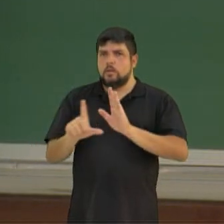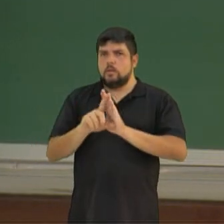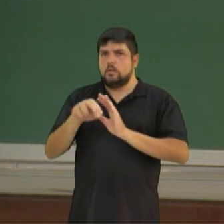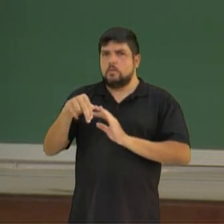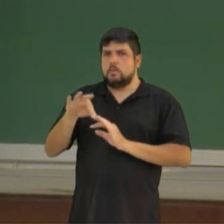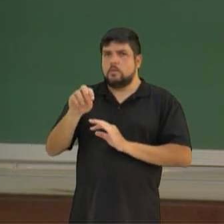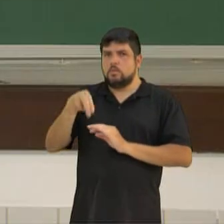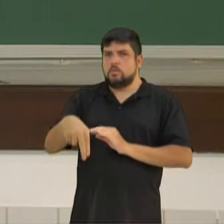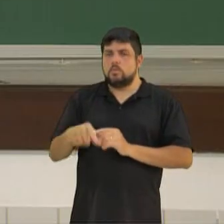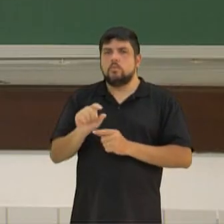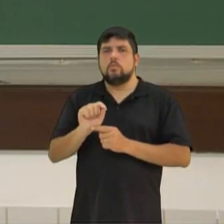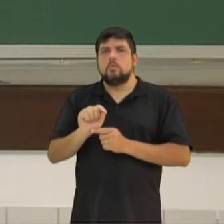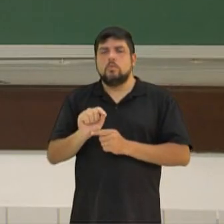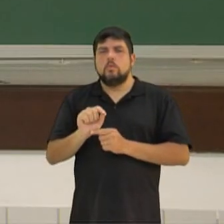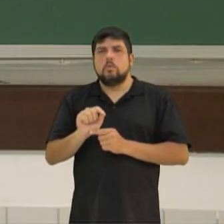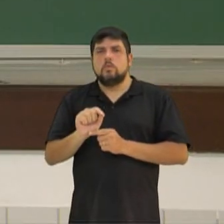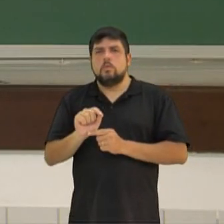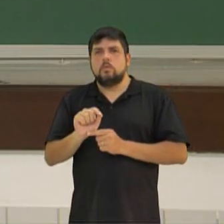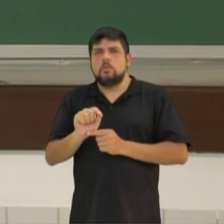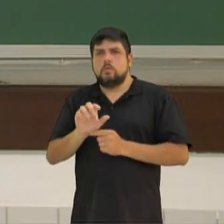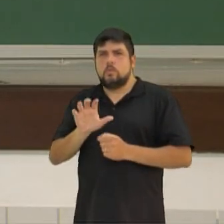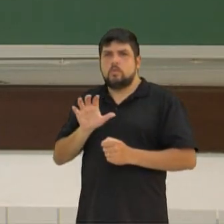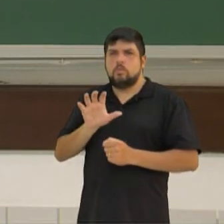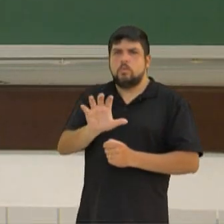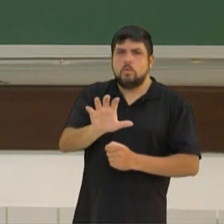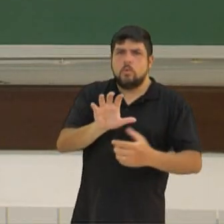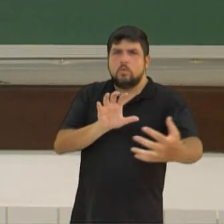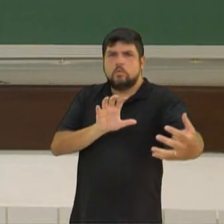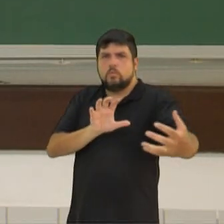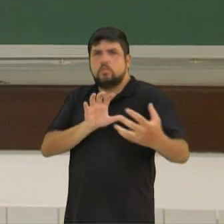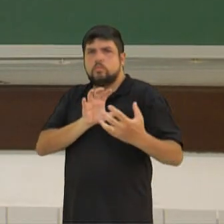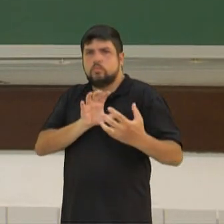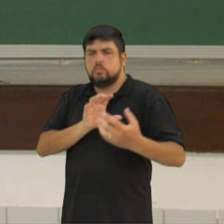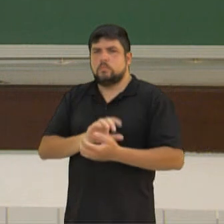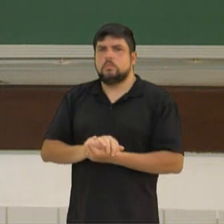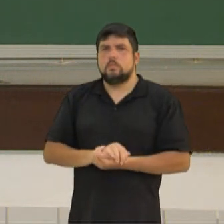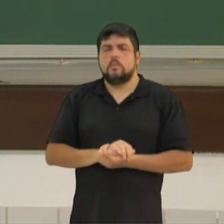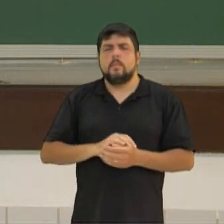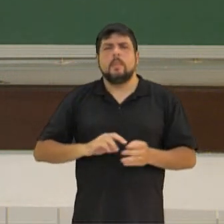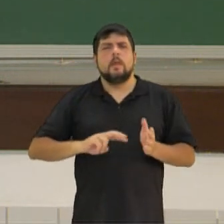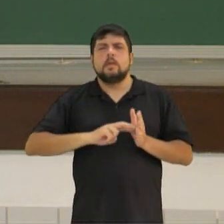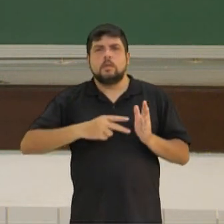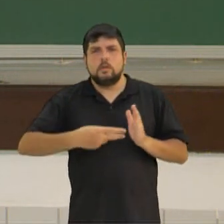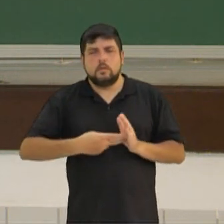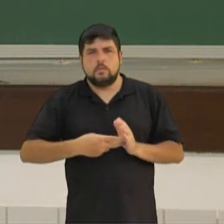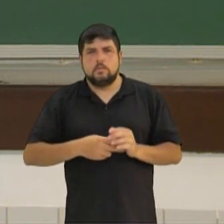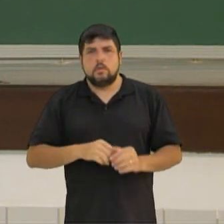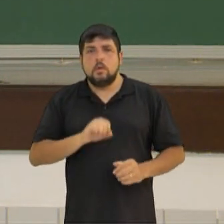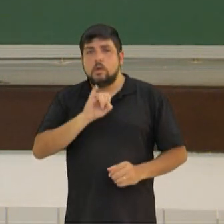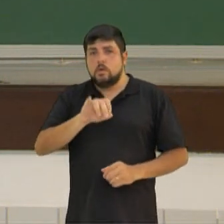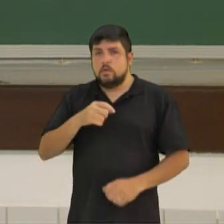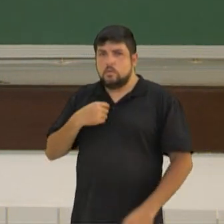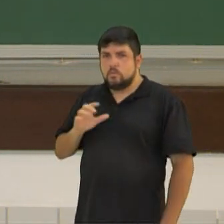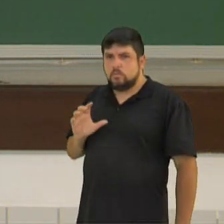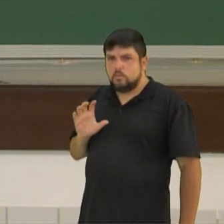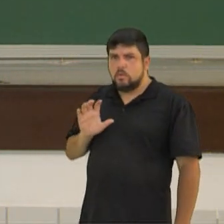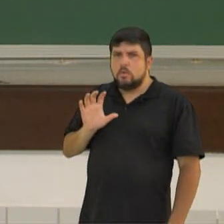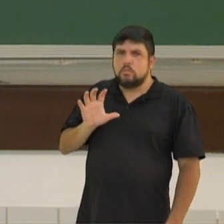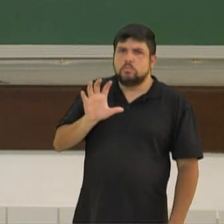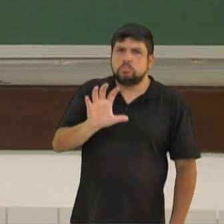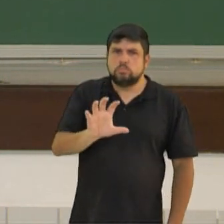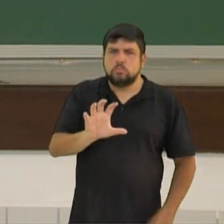como lei da ação e reação. O que ela diz? A toda ação corresponde